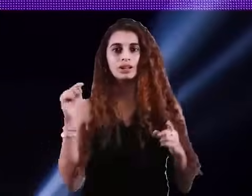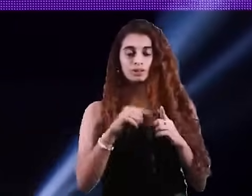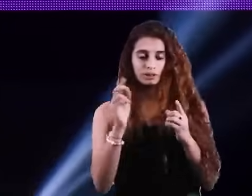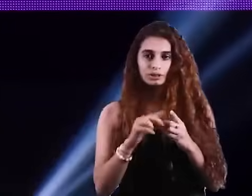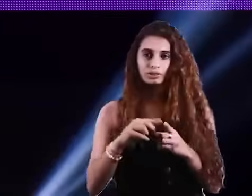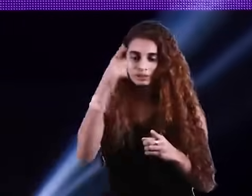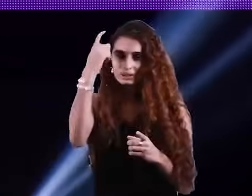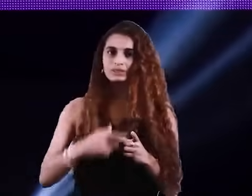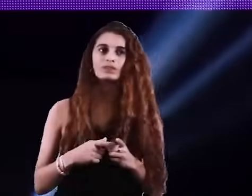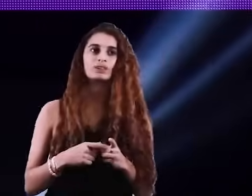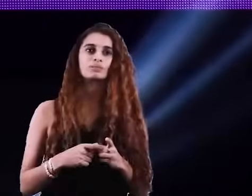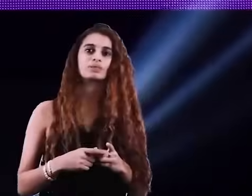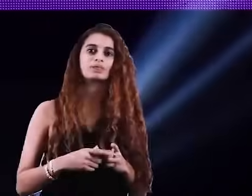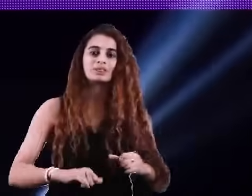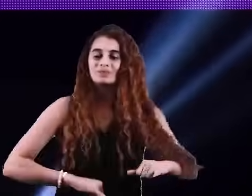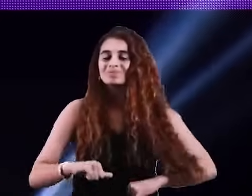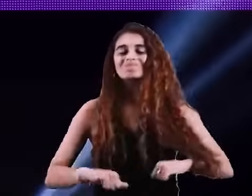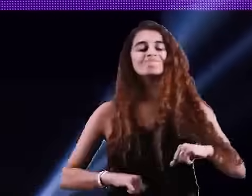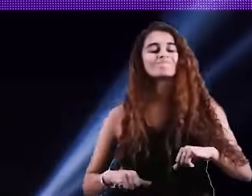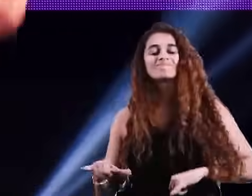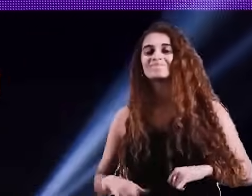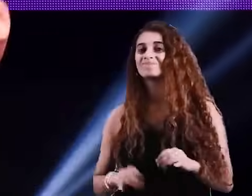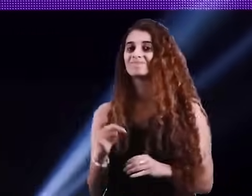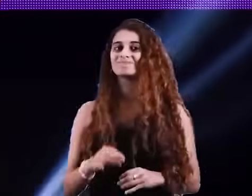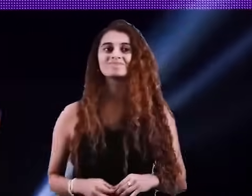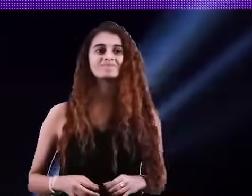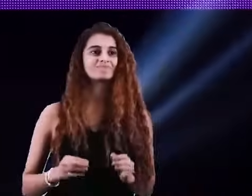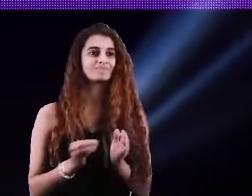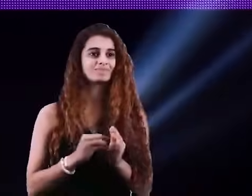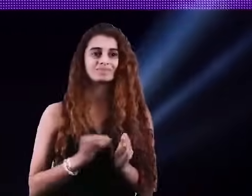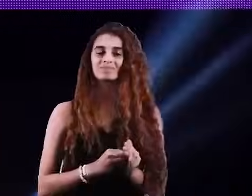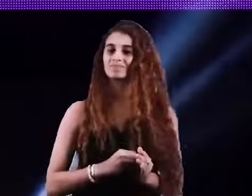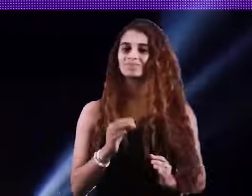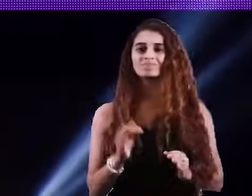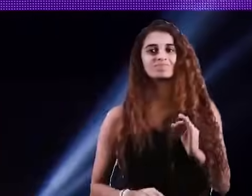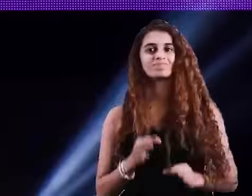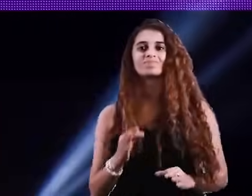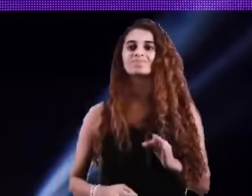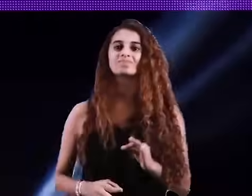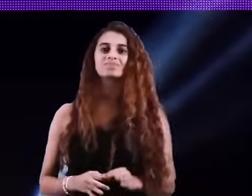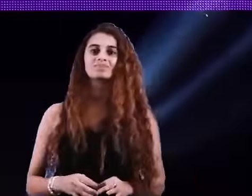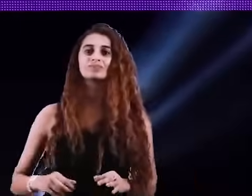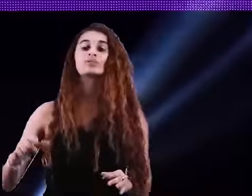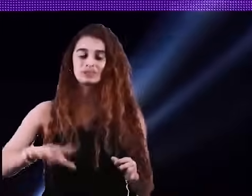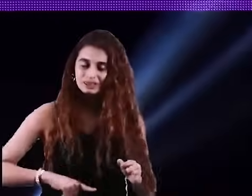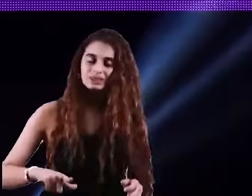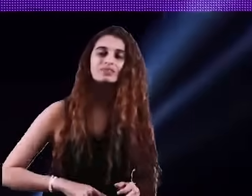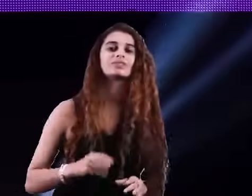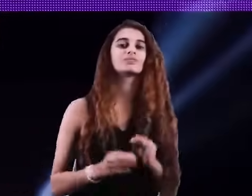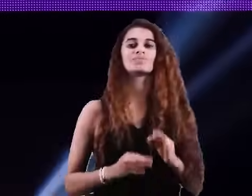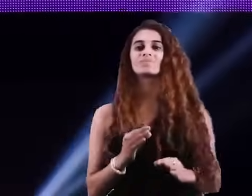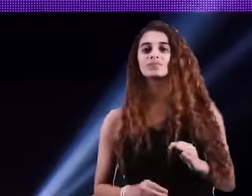numa posição de ferida, injustiçada, mesmo que você esteja ferida, injustiçada,